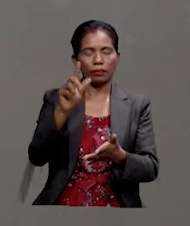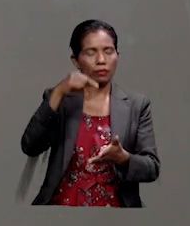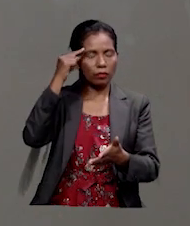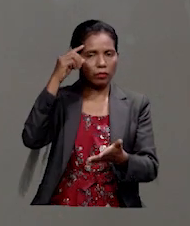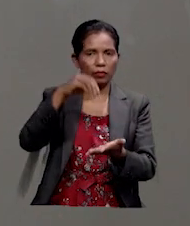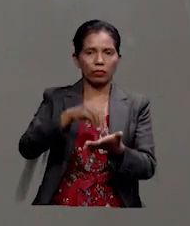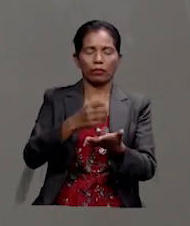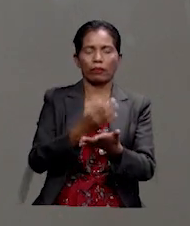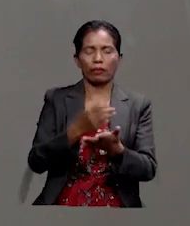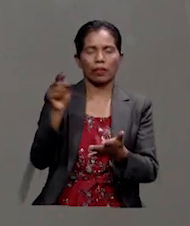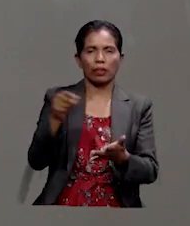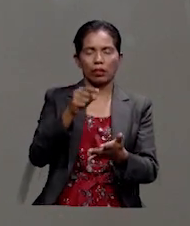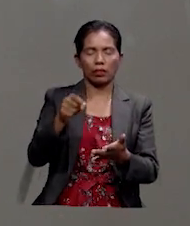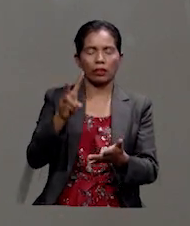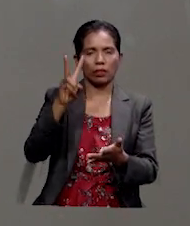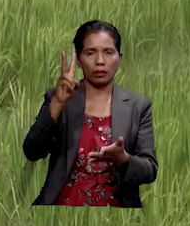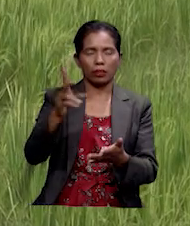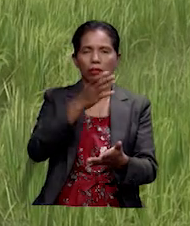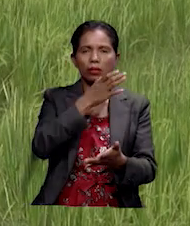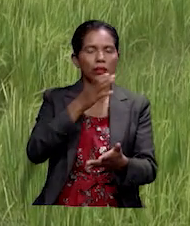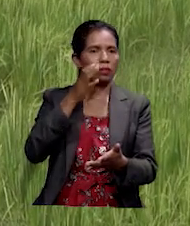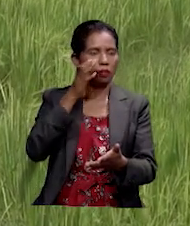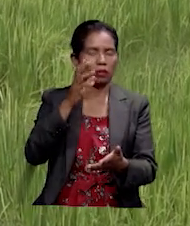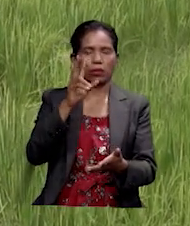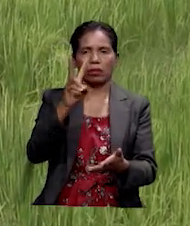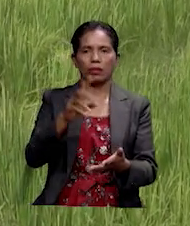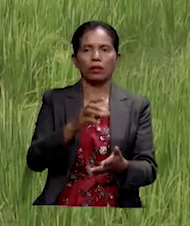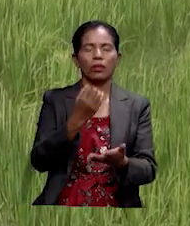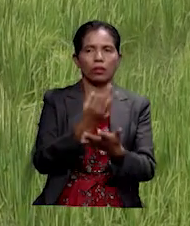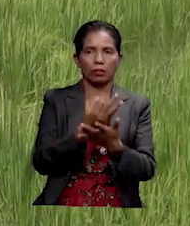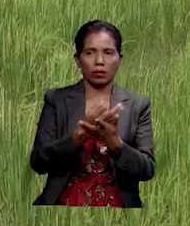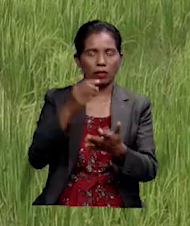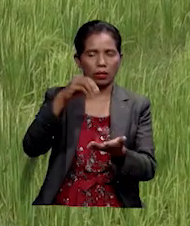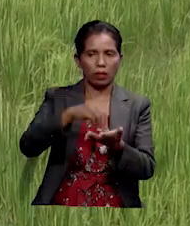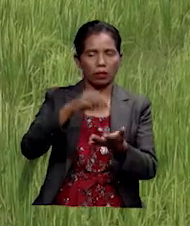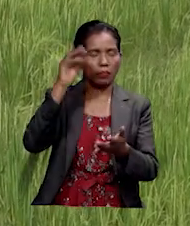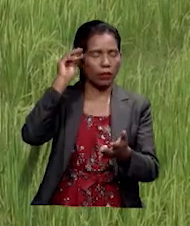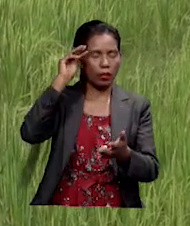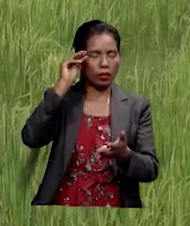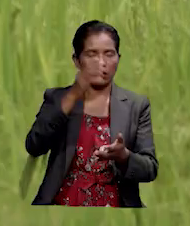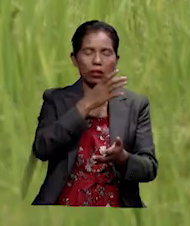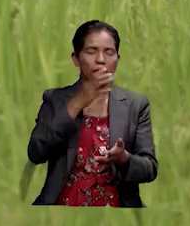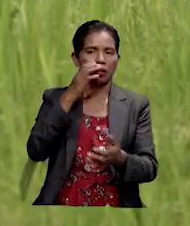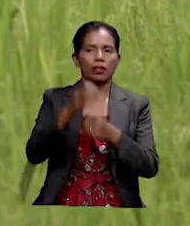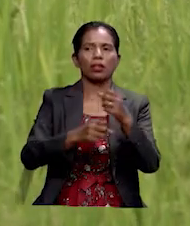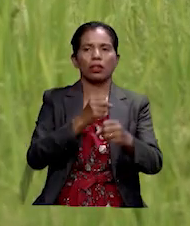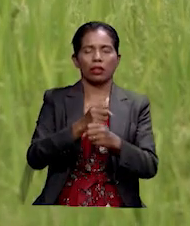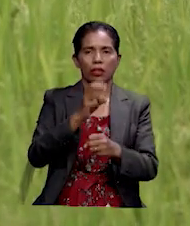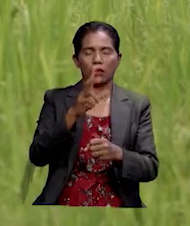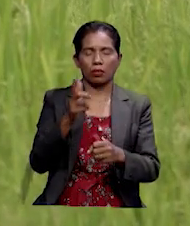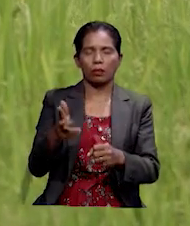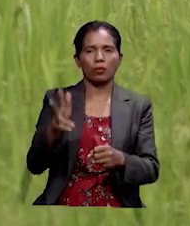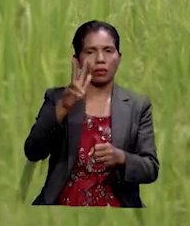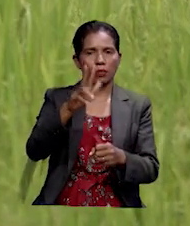aloca 10% rua ba setor agricultura. Enquanto orçamento nebe aloca ba Ministério da Agricultura no pesca e atina Rio Rua, Rua Resin